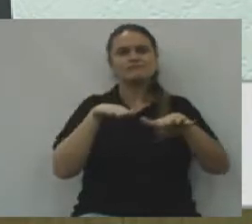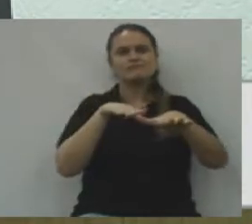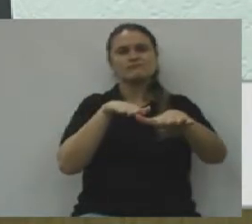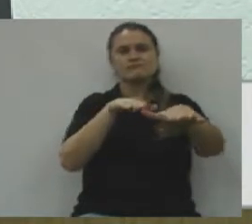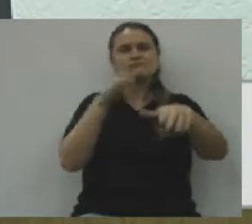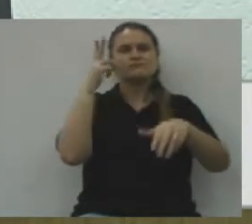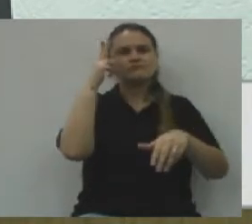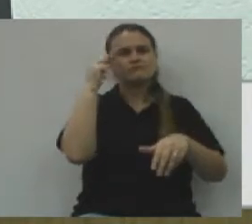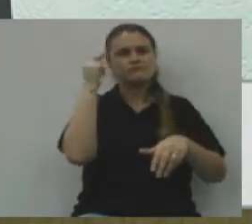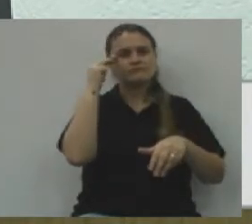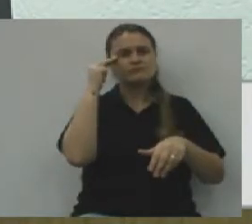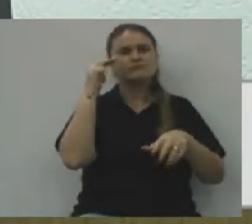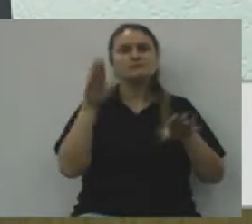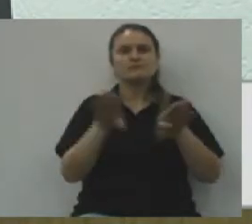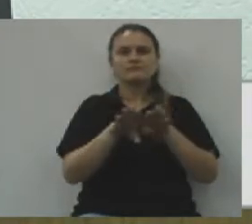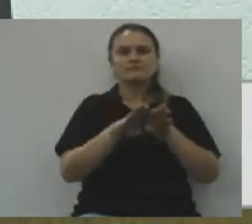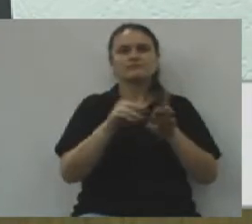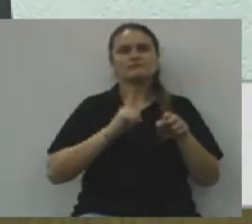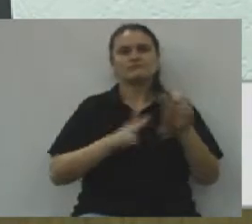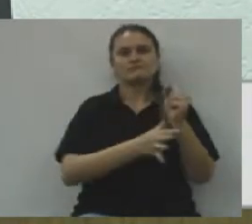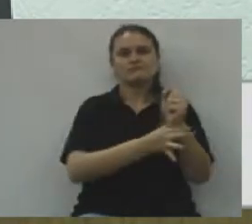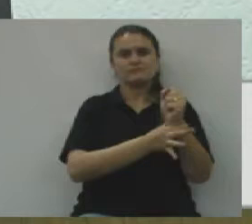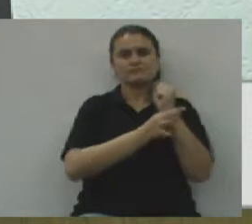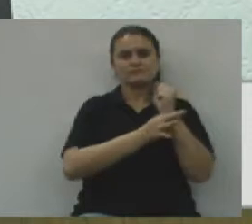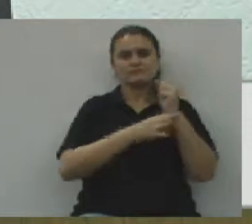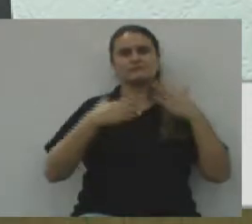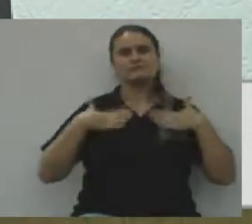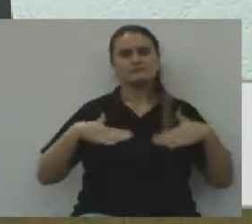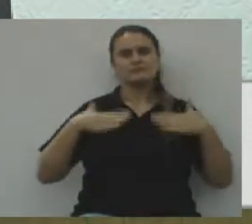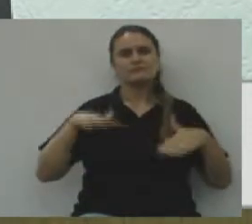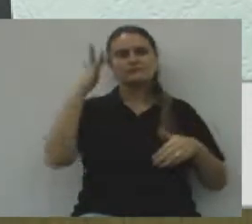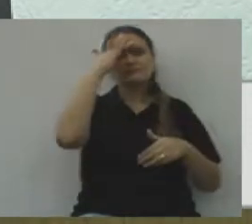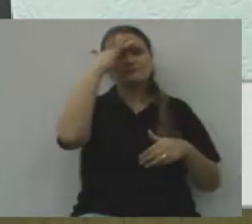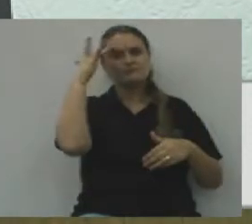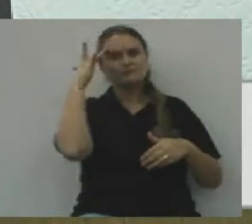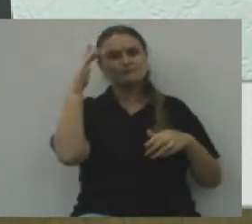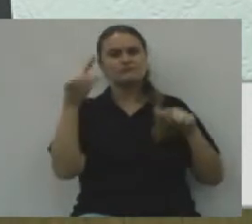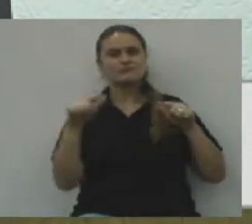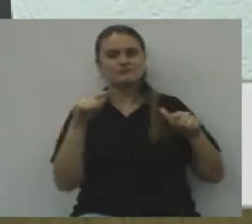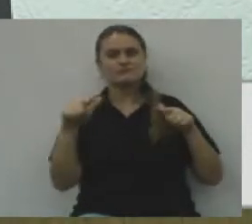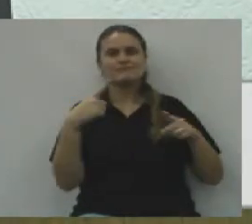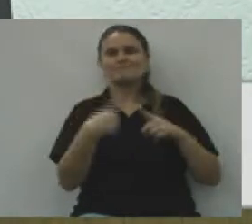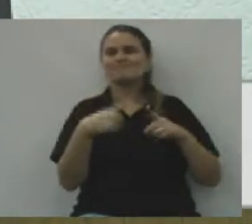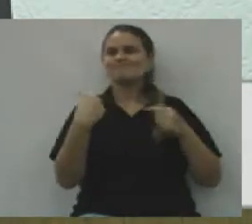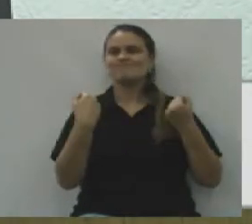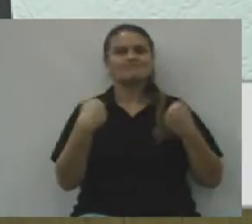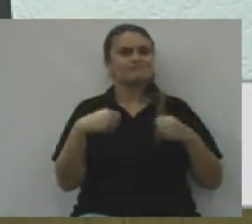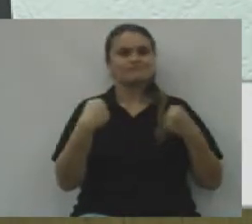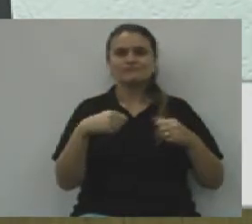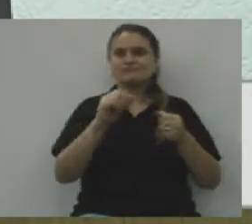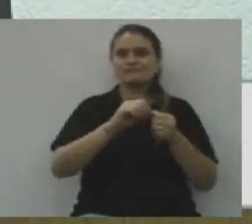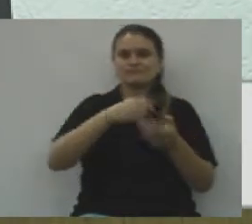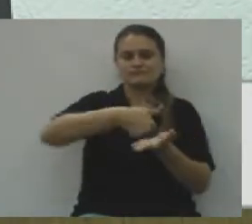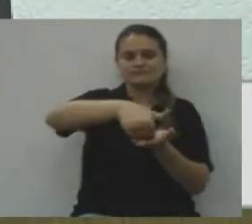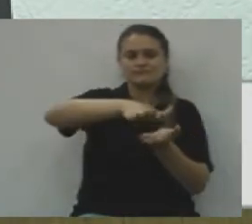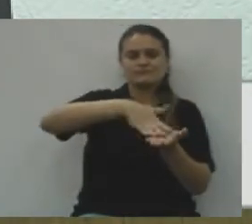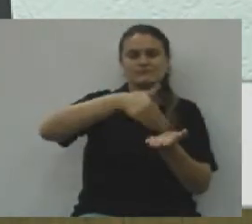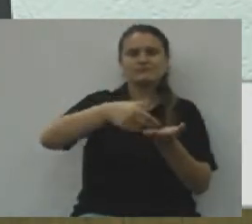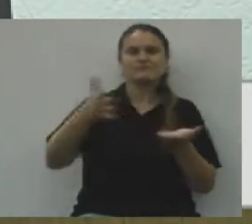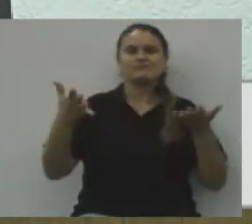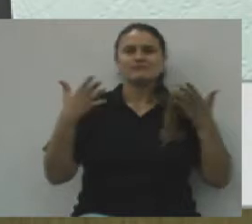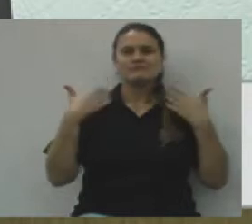mínimo, além de trazer mais segurança e conforto aos trabalhadores, pois não precisam realizar a pintura sob o